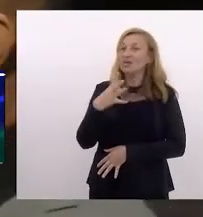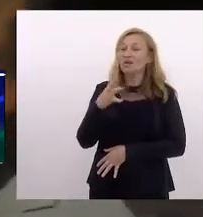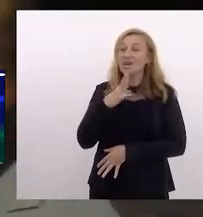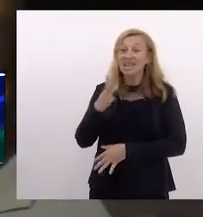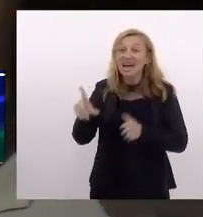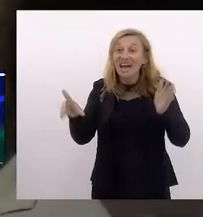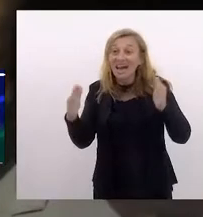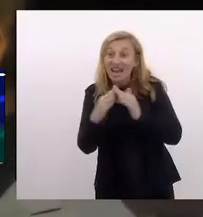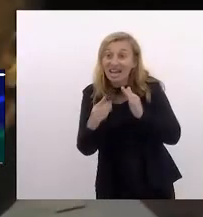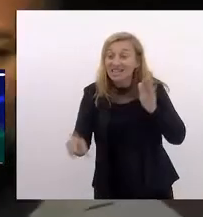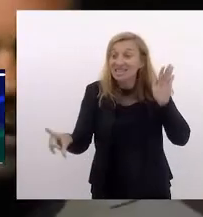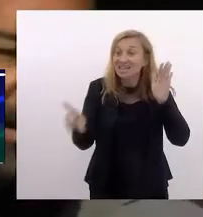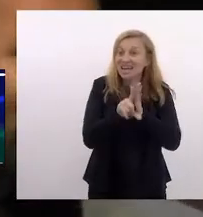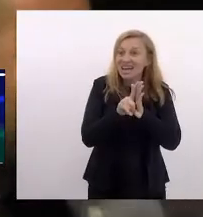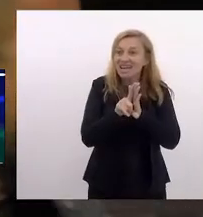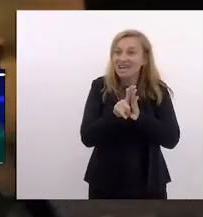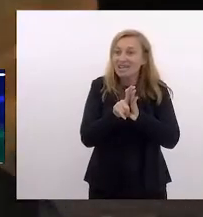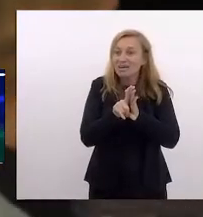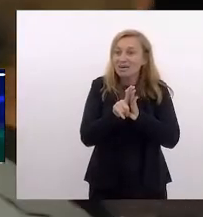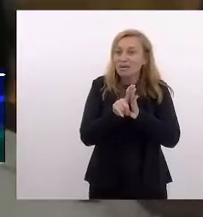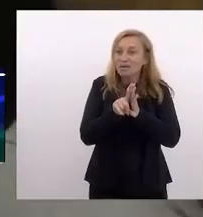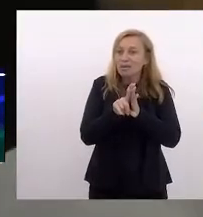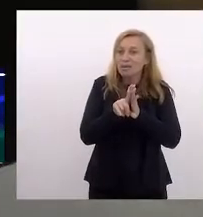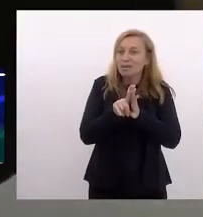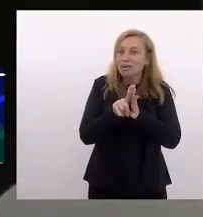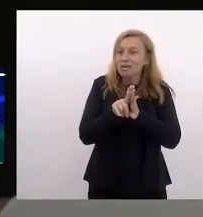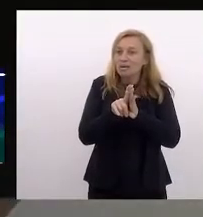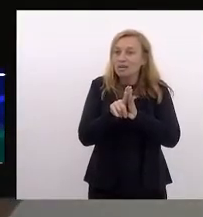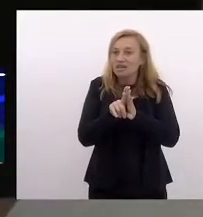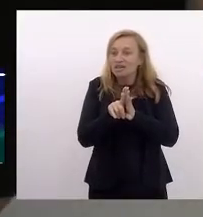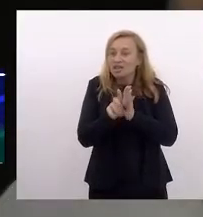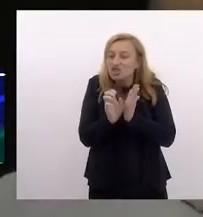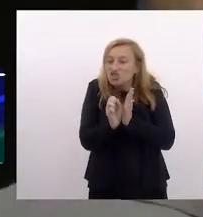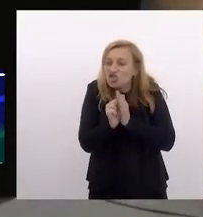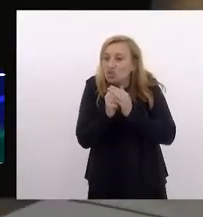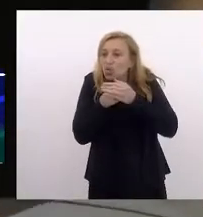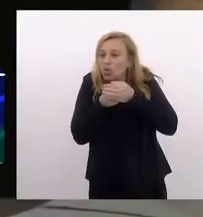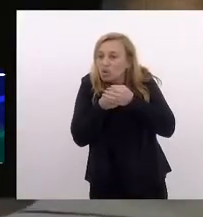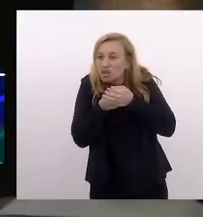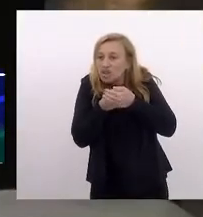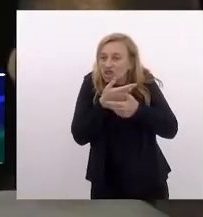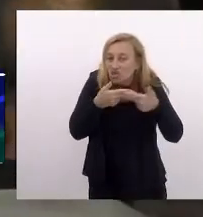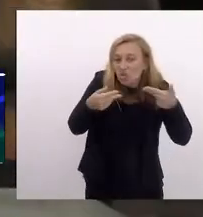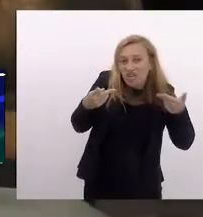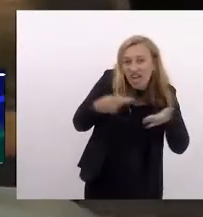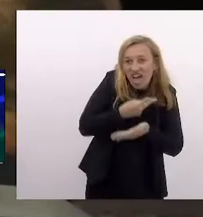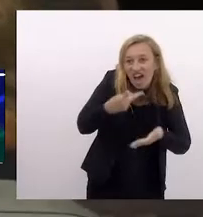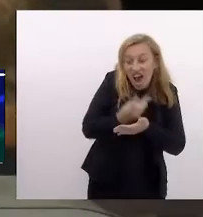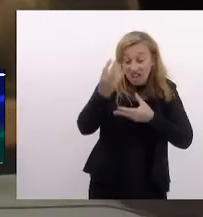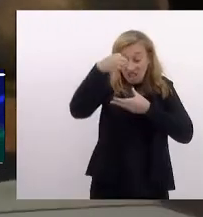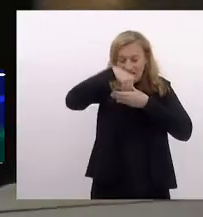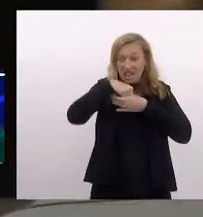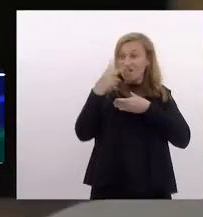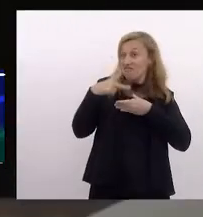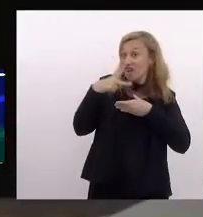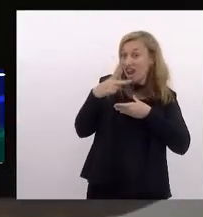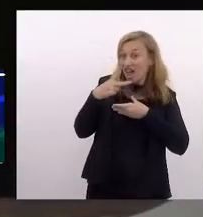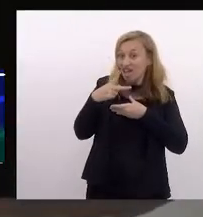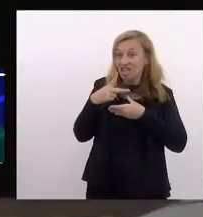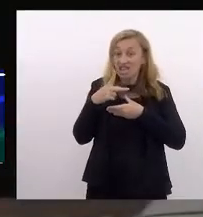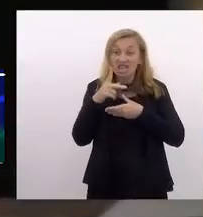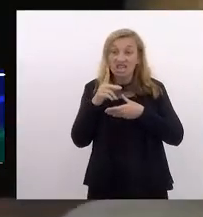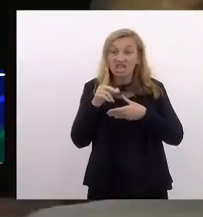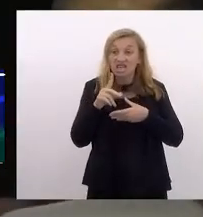de leite trazendo um bacalhau no meio o jabuti quando vem trazendo e dizendo